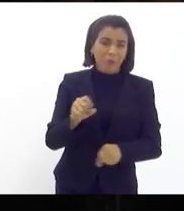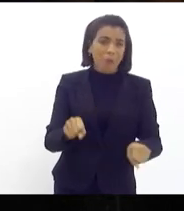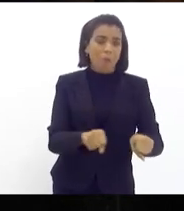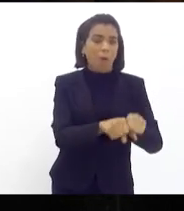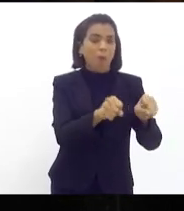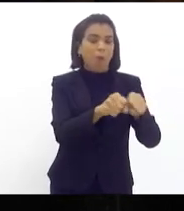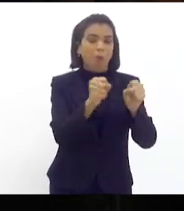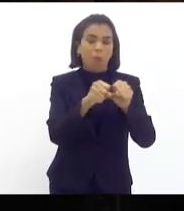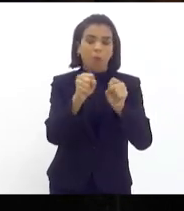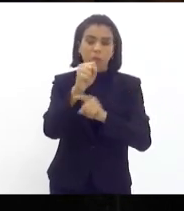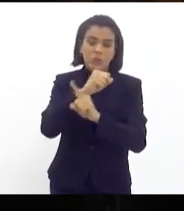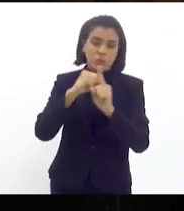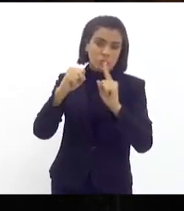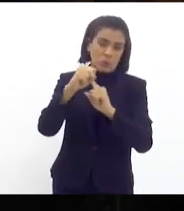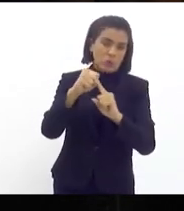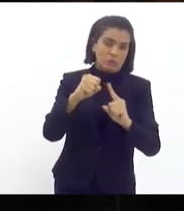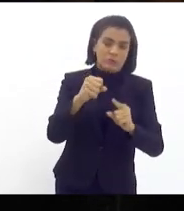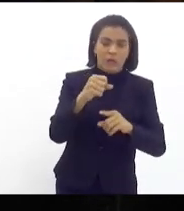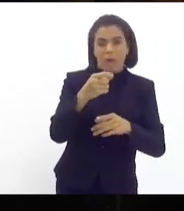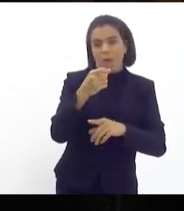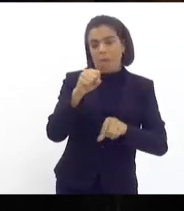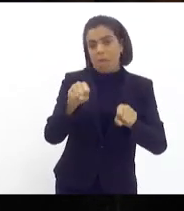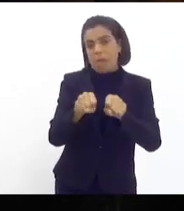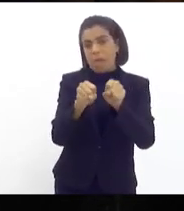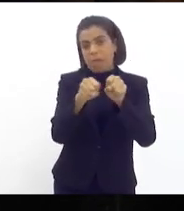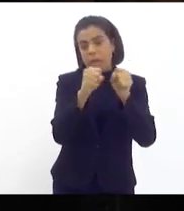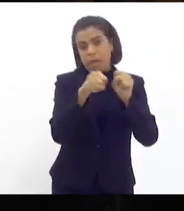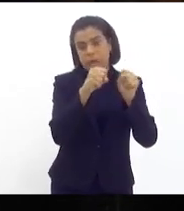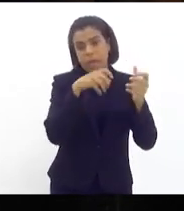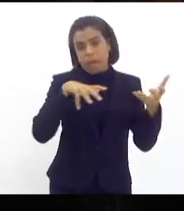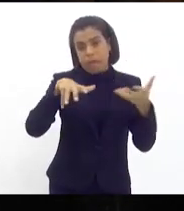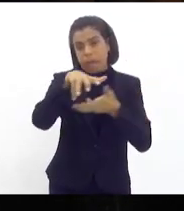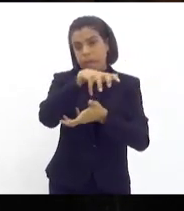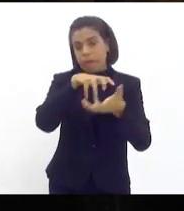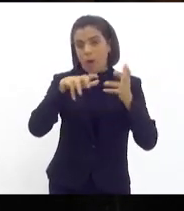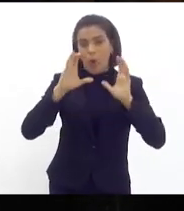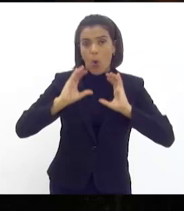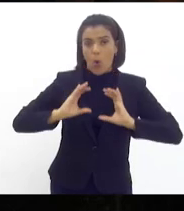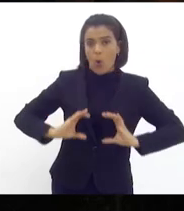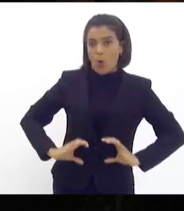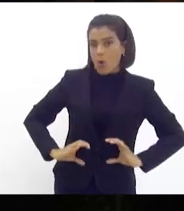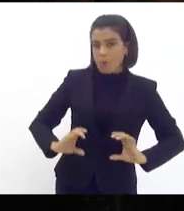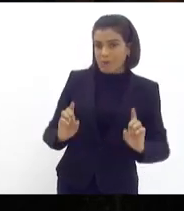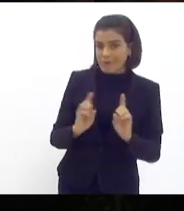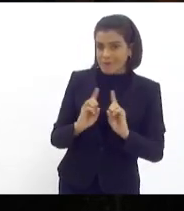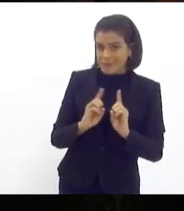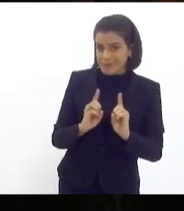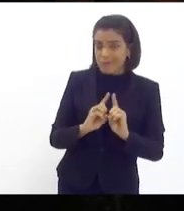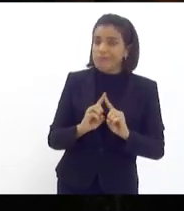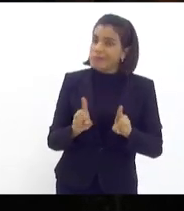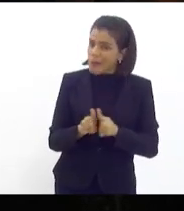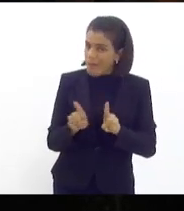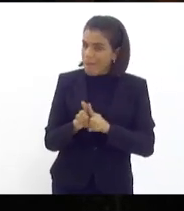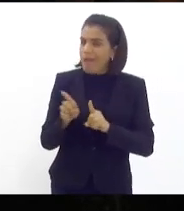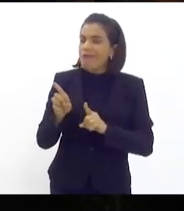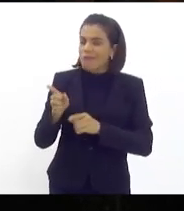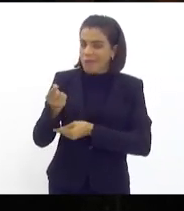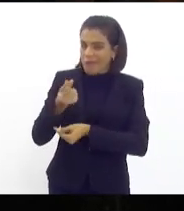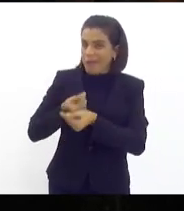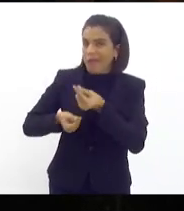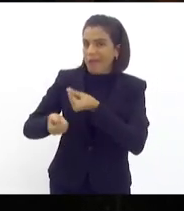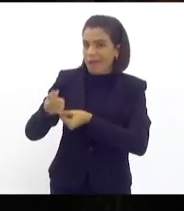desastre social o desastre comportamental também foi econômico